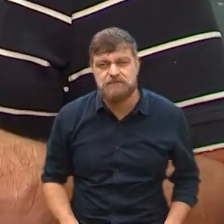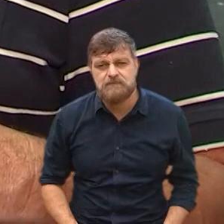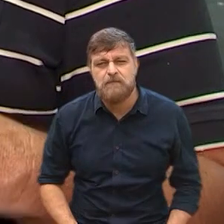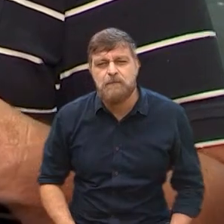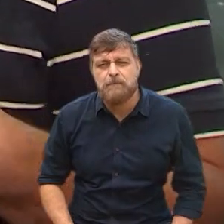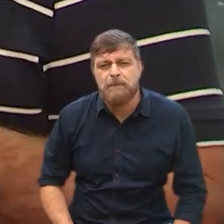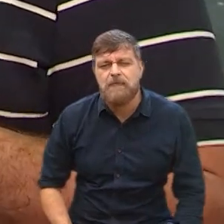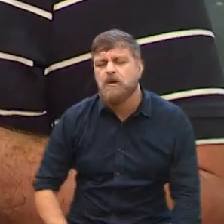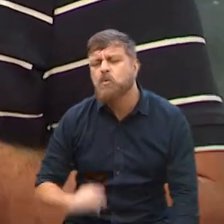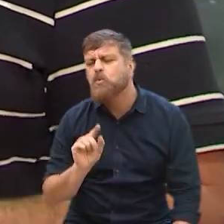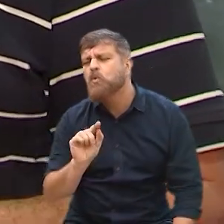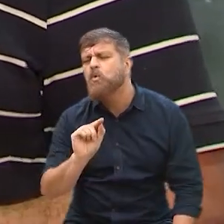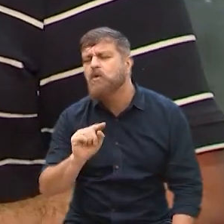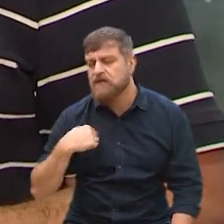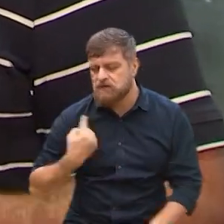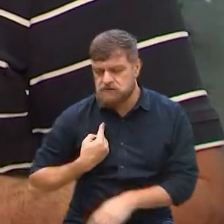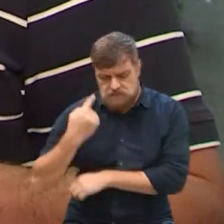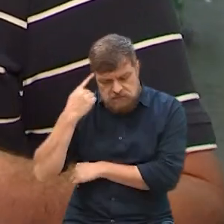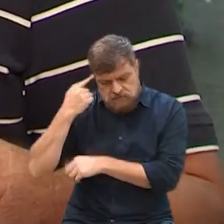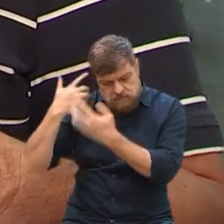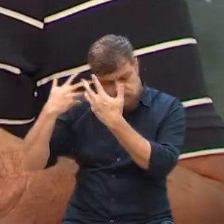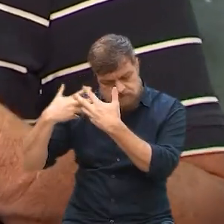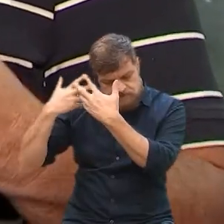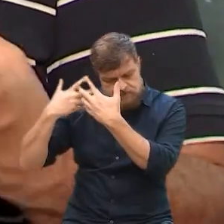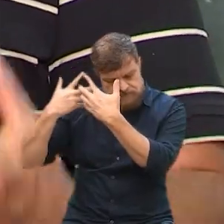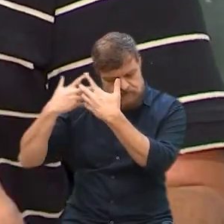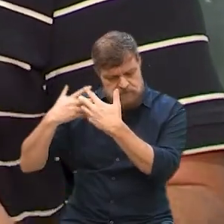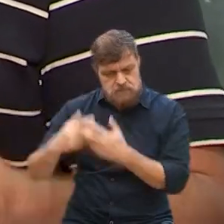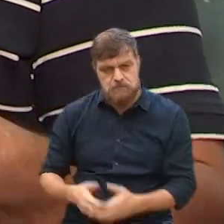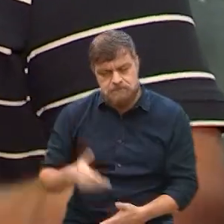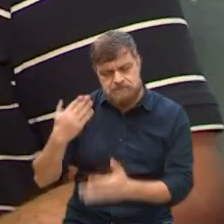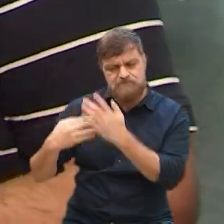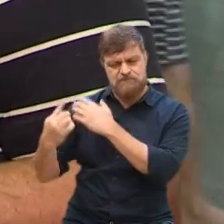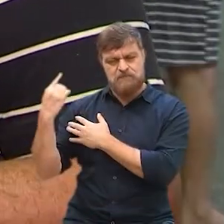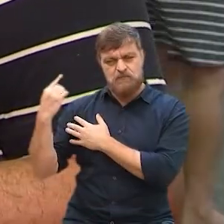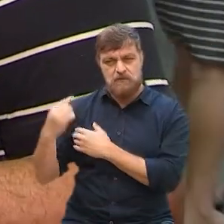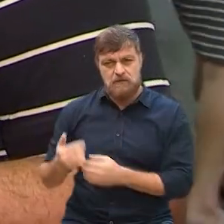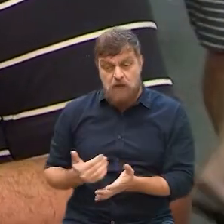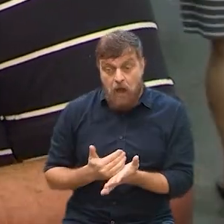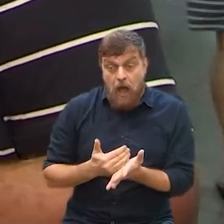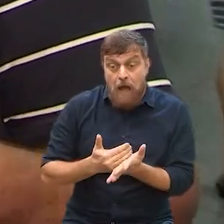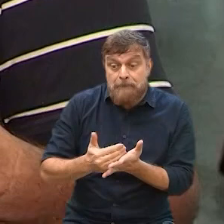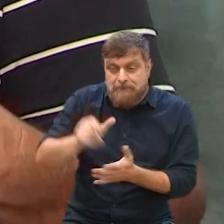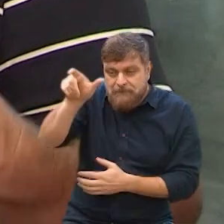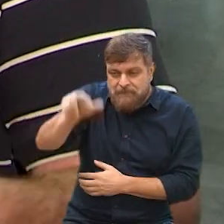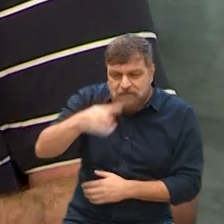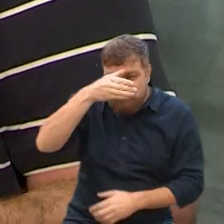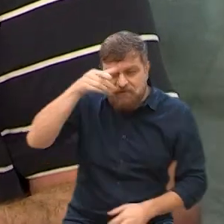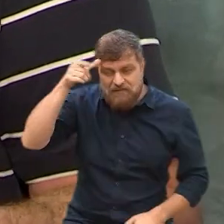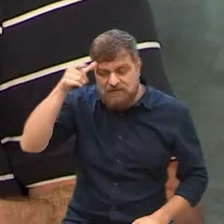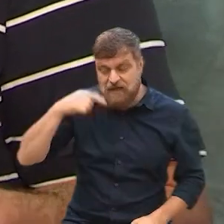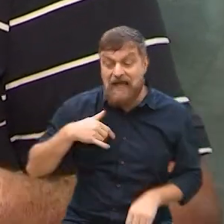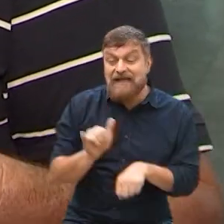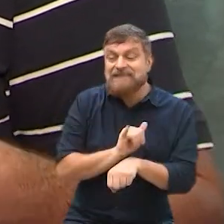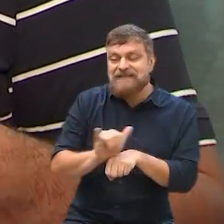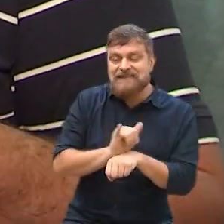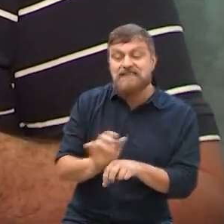o que nós pensamos quando nós chegamos no primeiro cliente? Qual foi a nossa